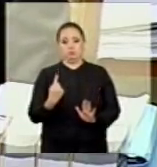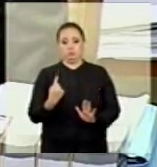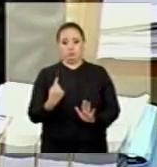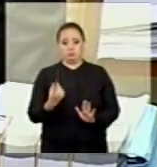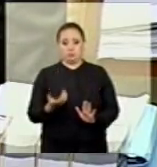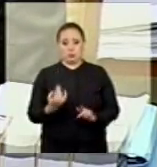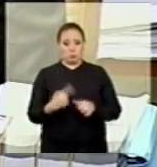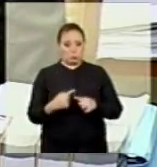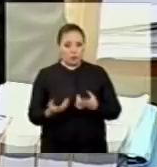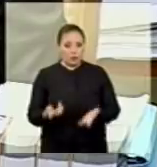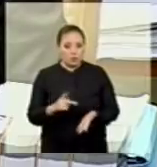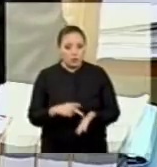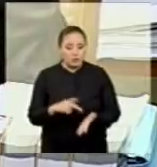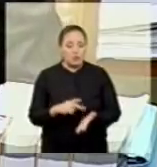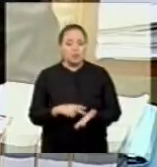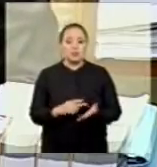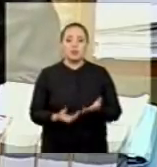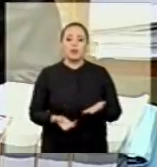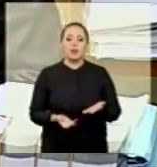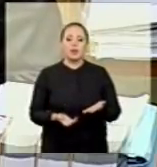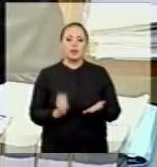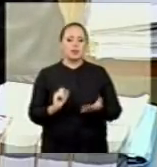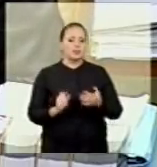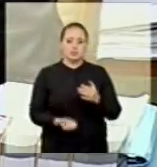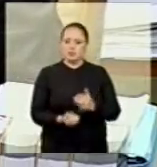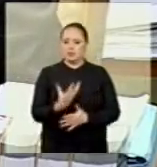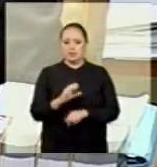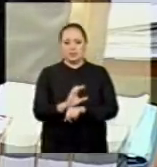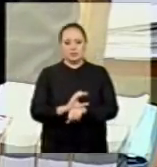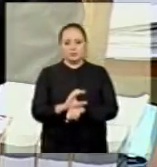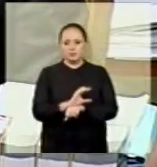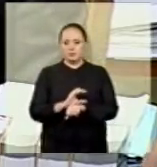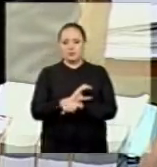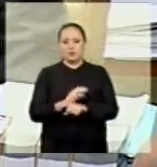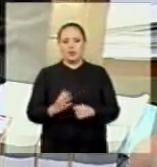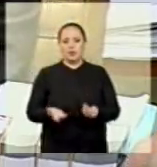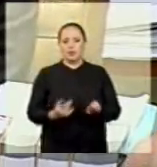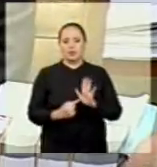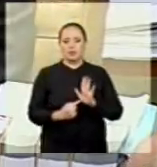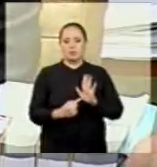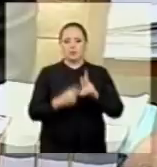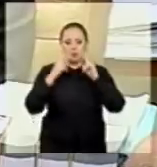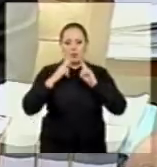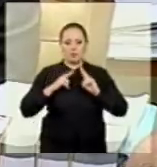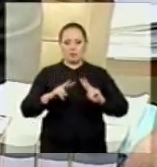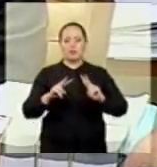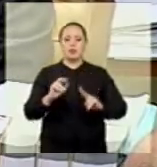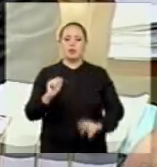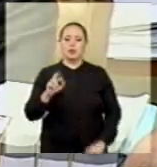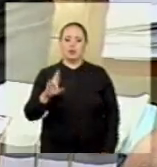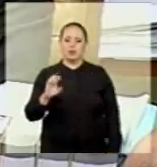Na verdade, o constituinte republicano, ao demonstrar essa visão aristocrática